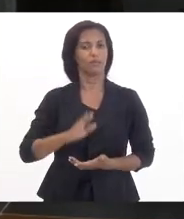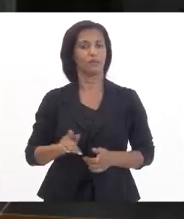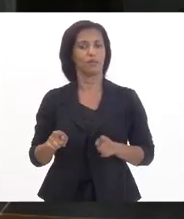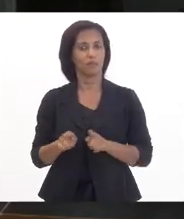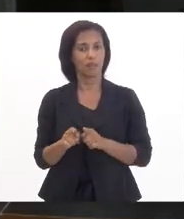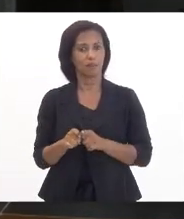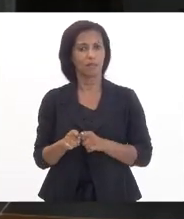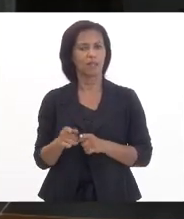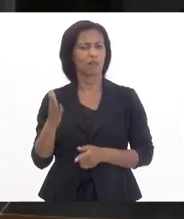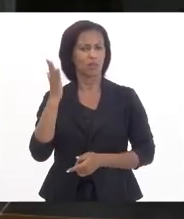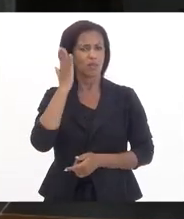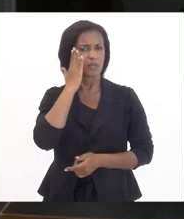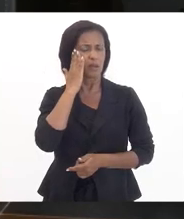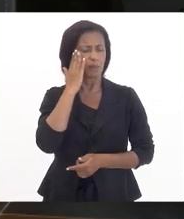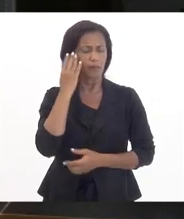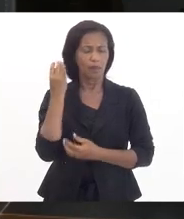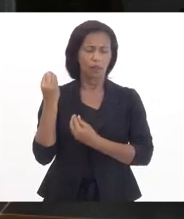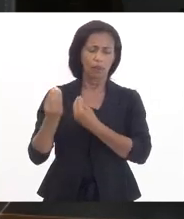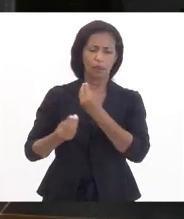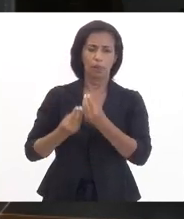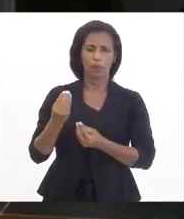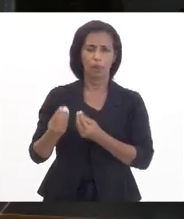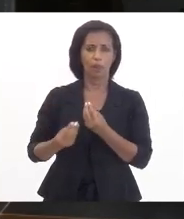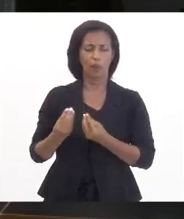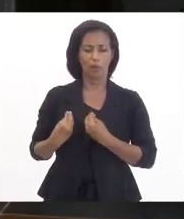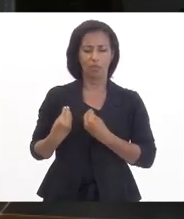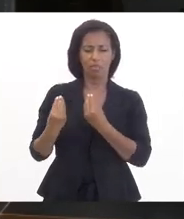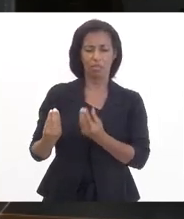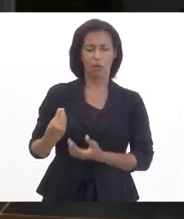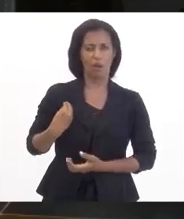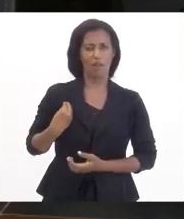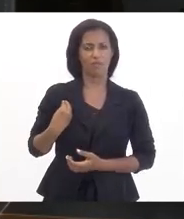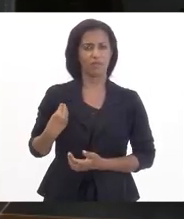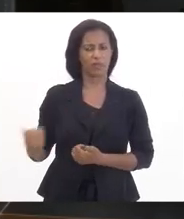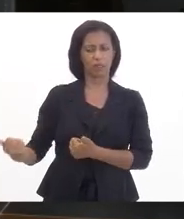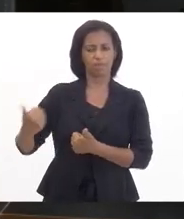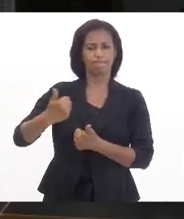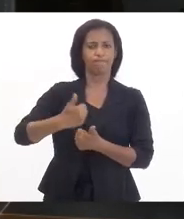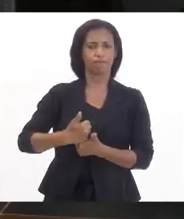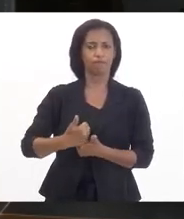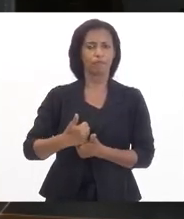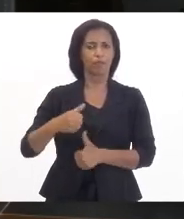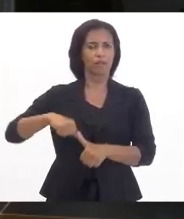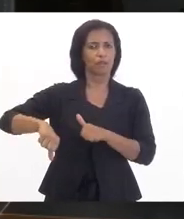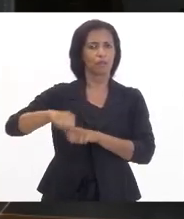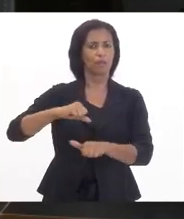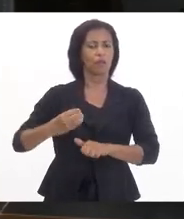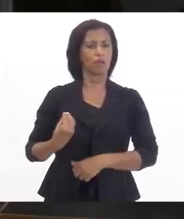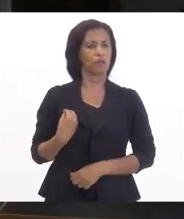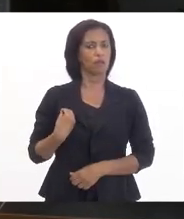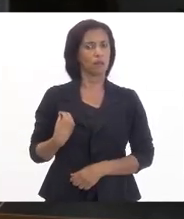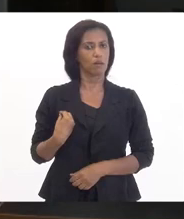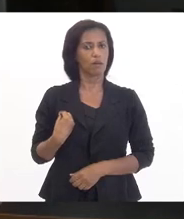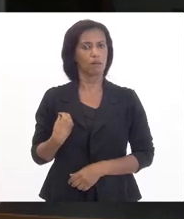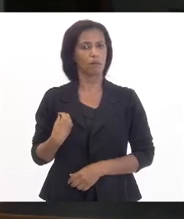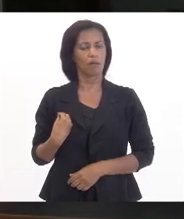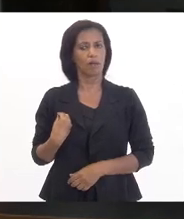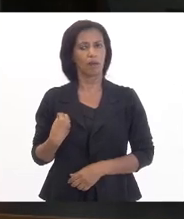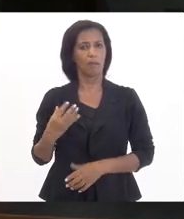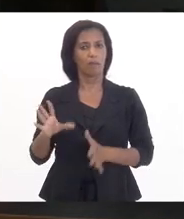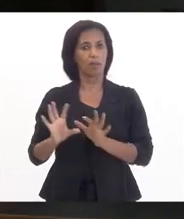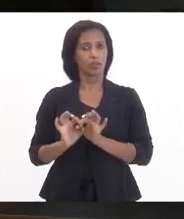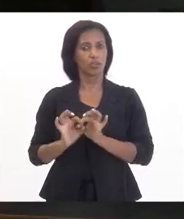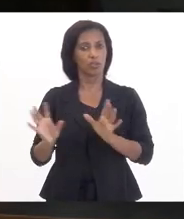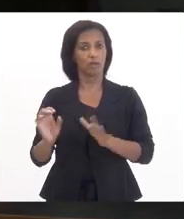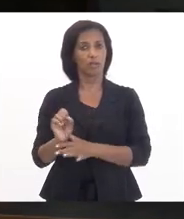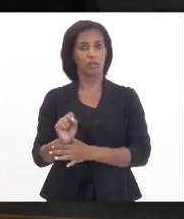que nós sabemos o quanto doa a sua vida todo dia para tornar nossa vida uma vida mais livre